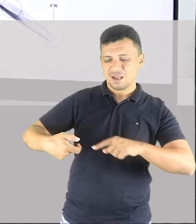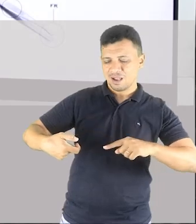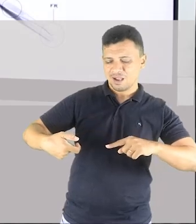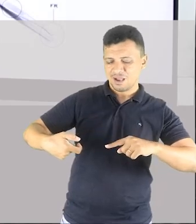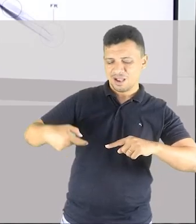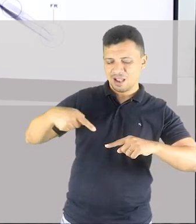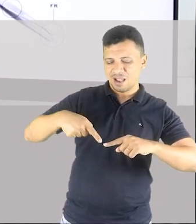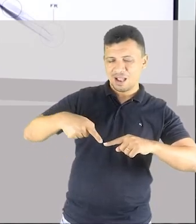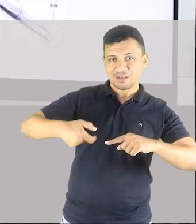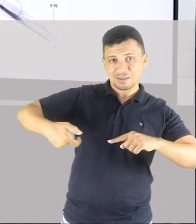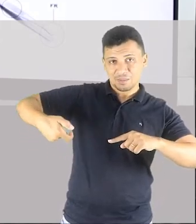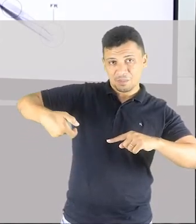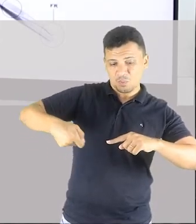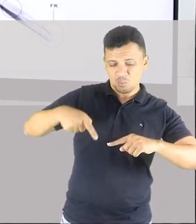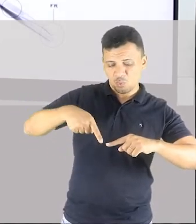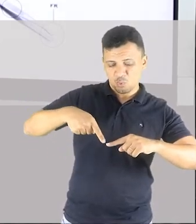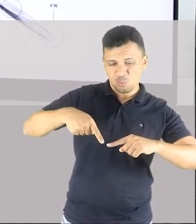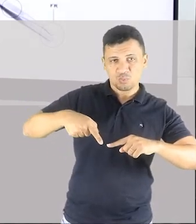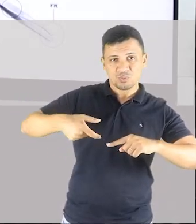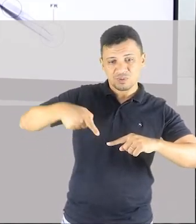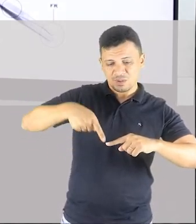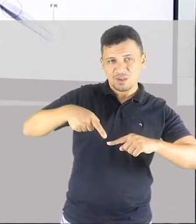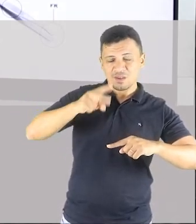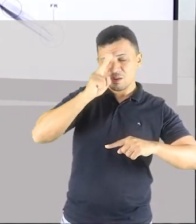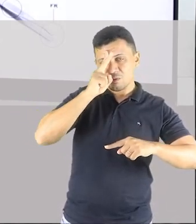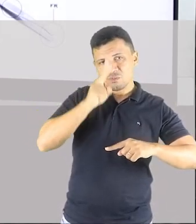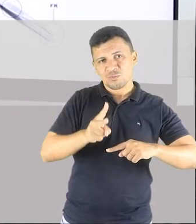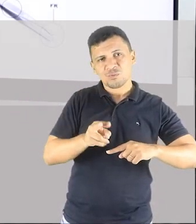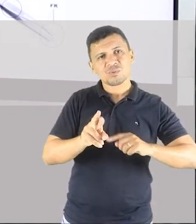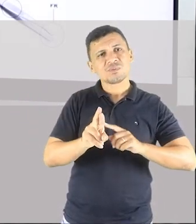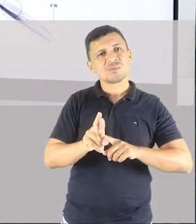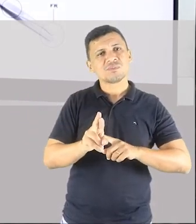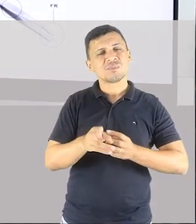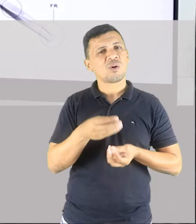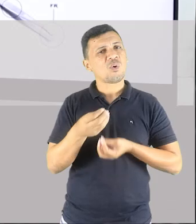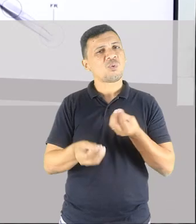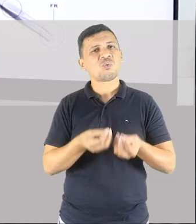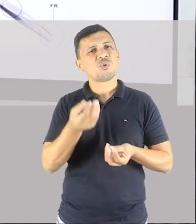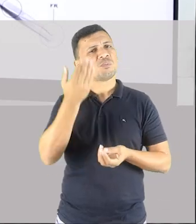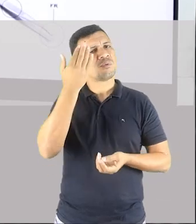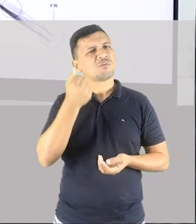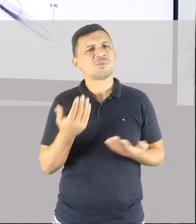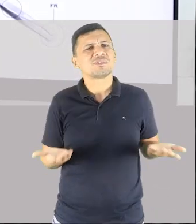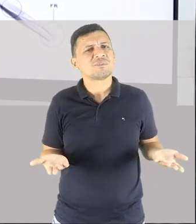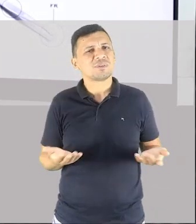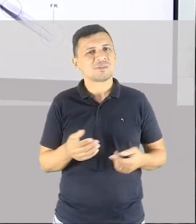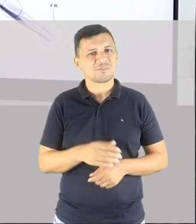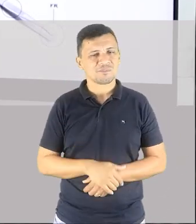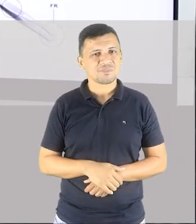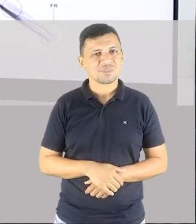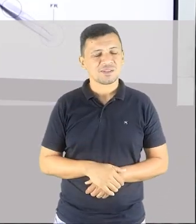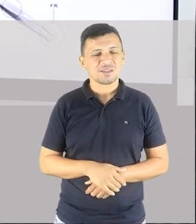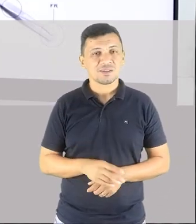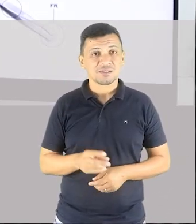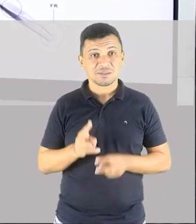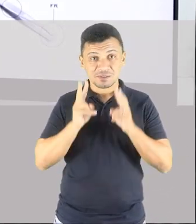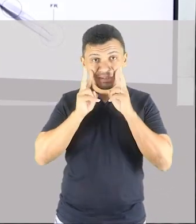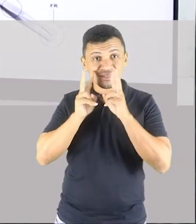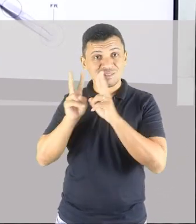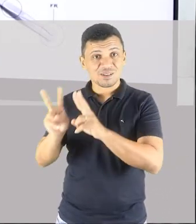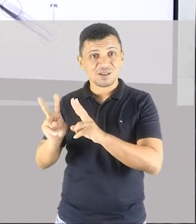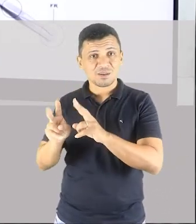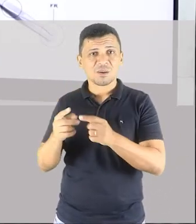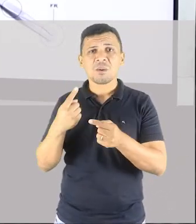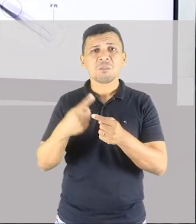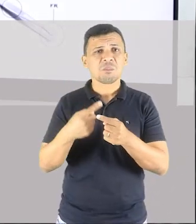corta, que lá é a força resistente. Mas como eu vou saber onde é que é a força resistente? É só você se ligar. Para que eu